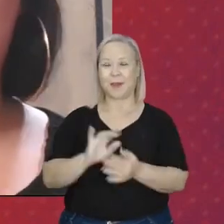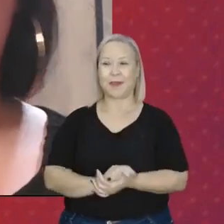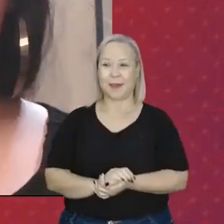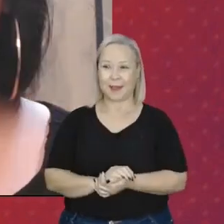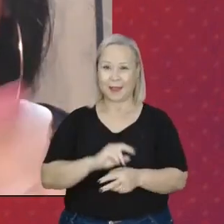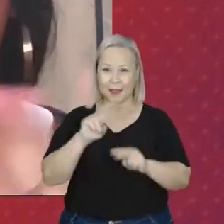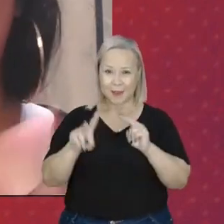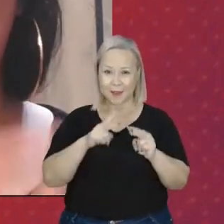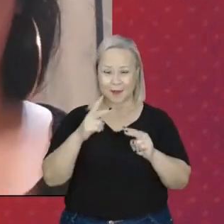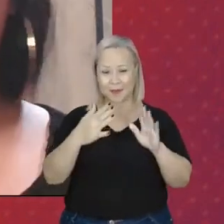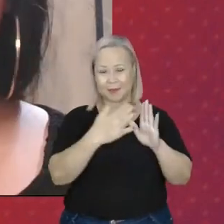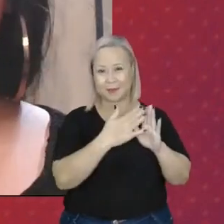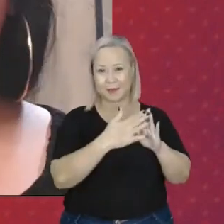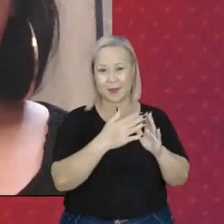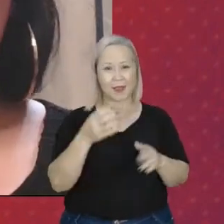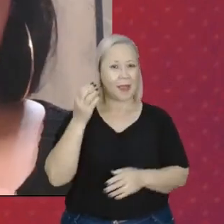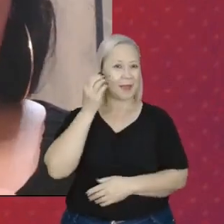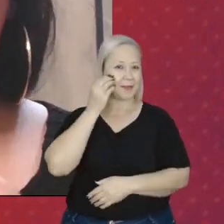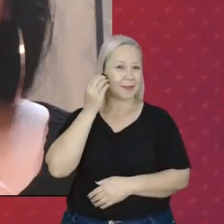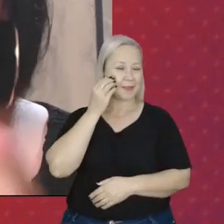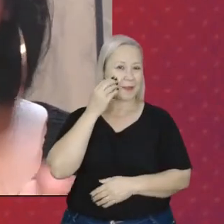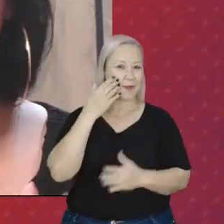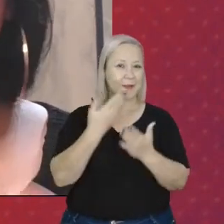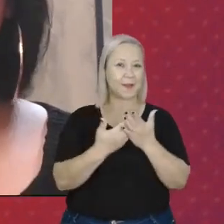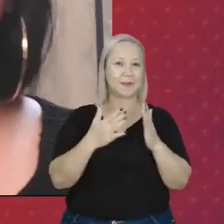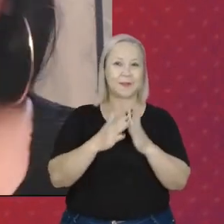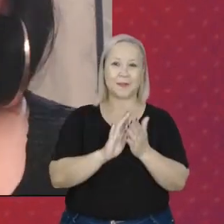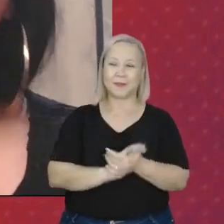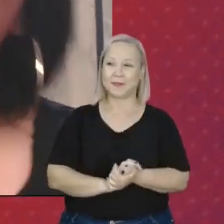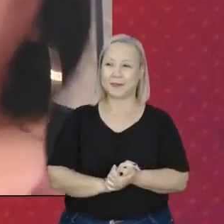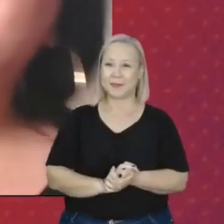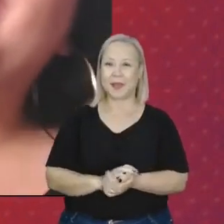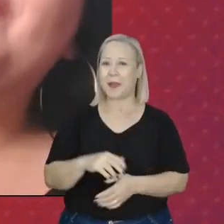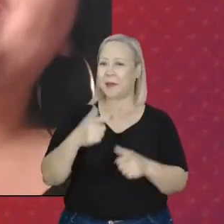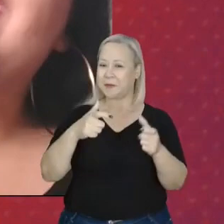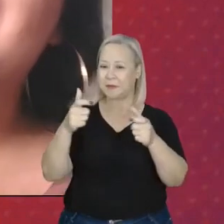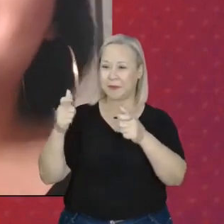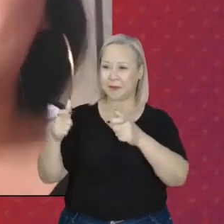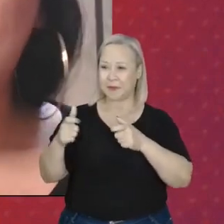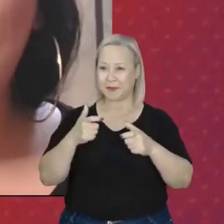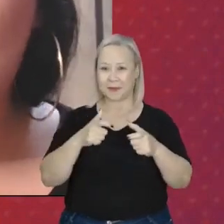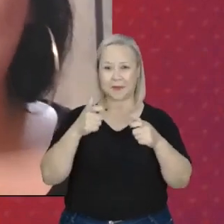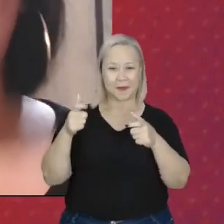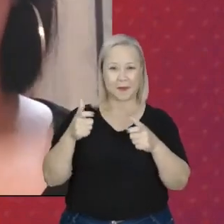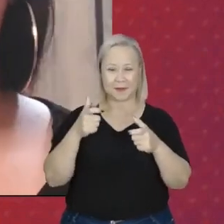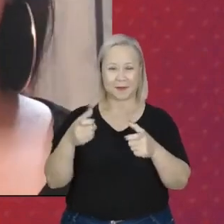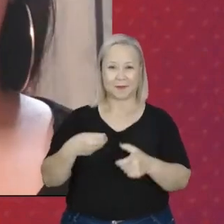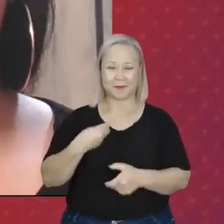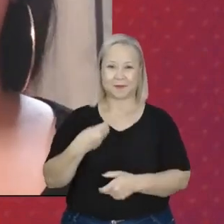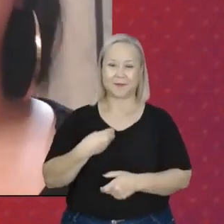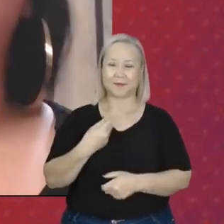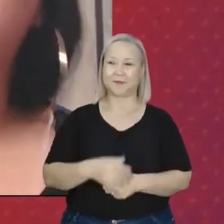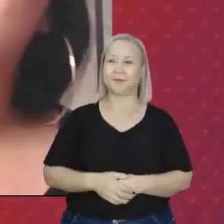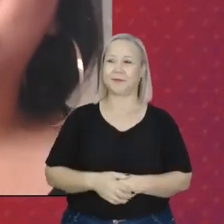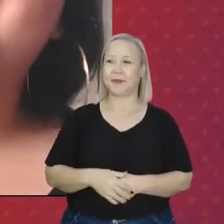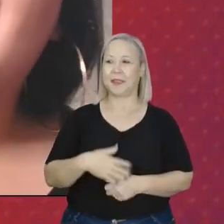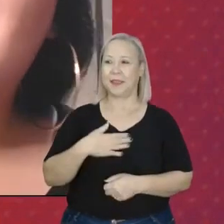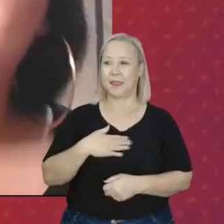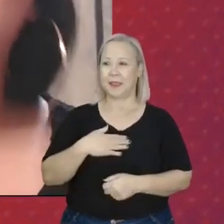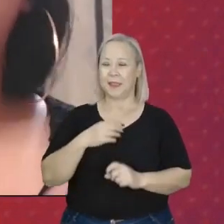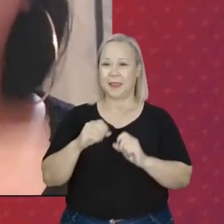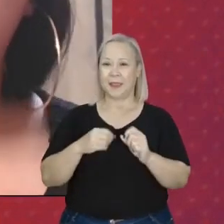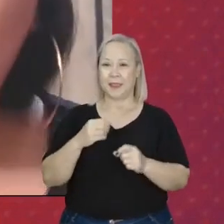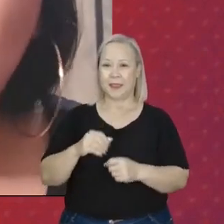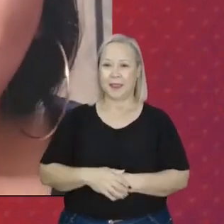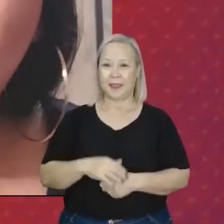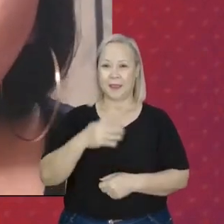da sua casa, do seu celular, da sua Smart TV, ou da onde vocês estão me vendo. Bem, eu, Filipa